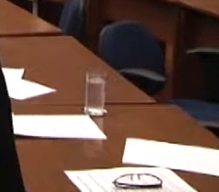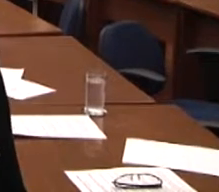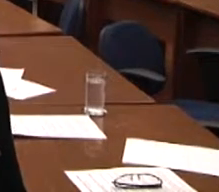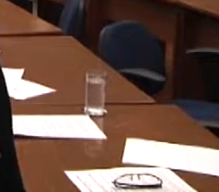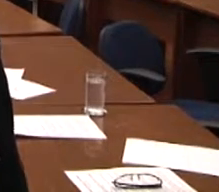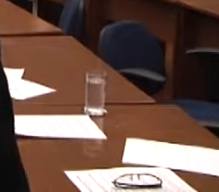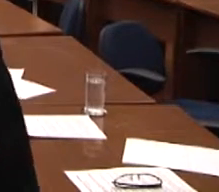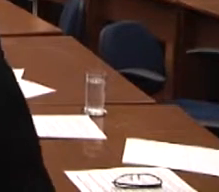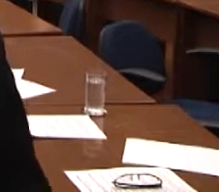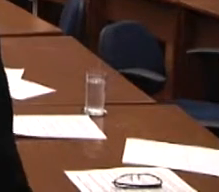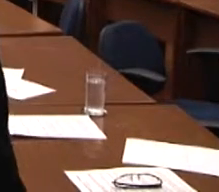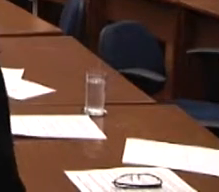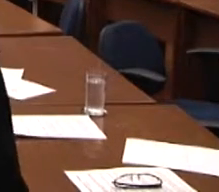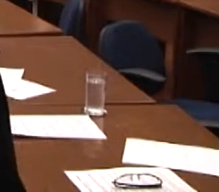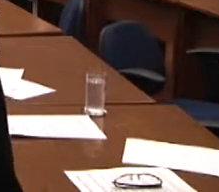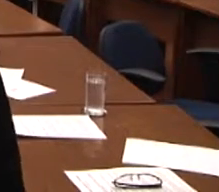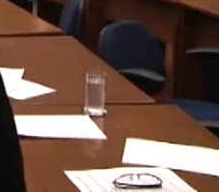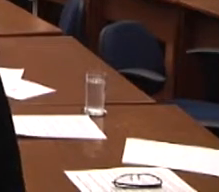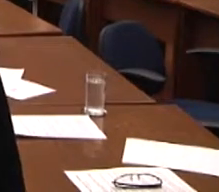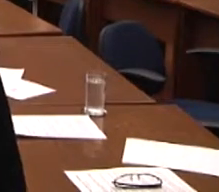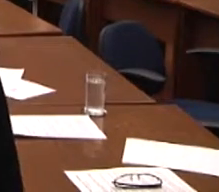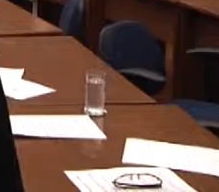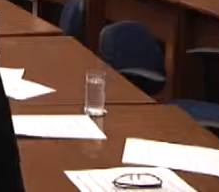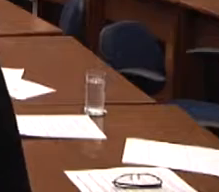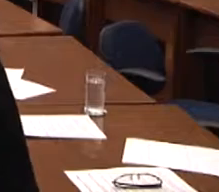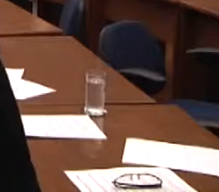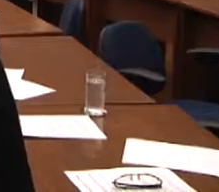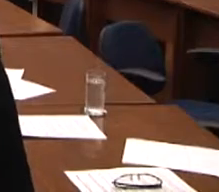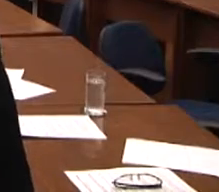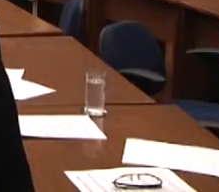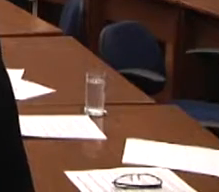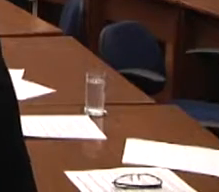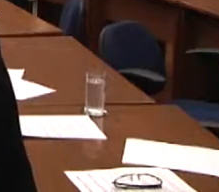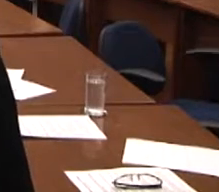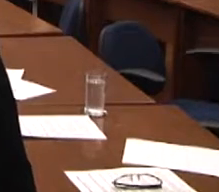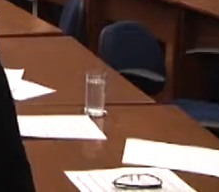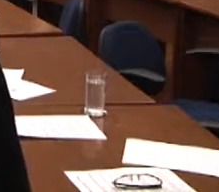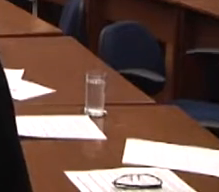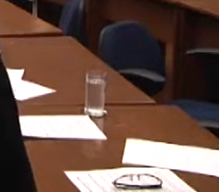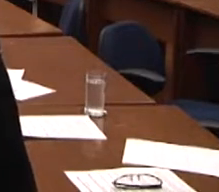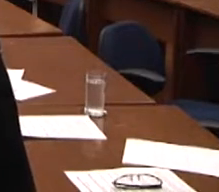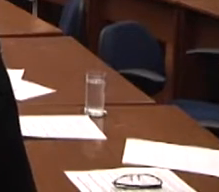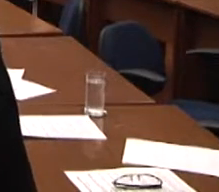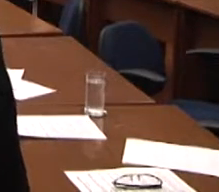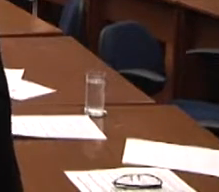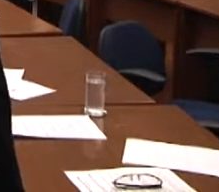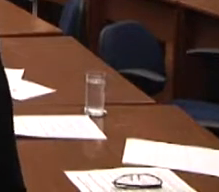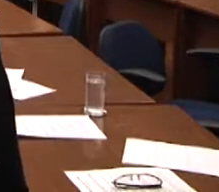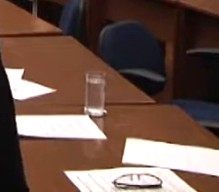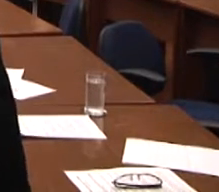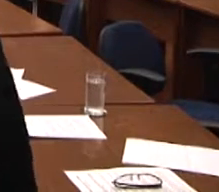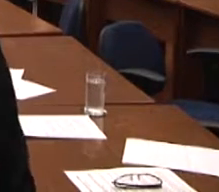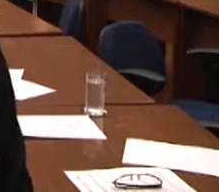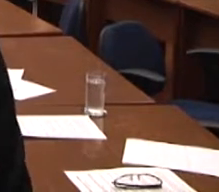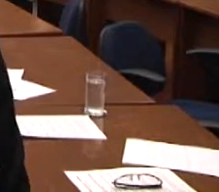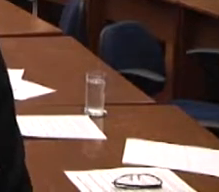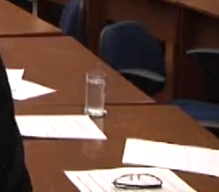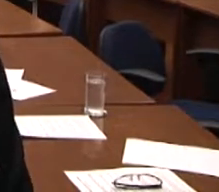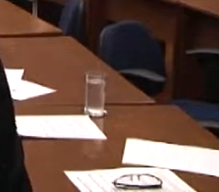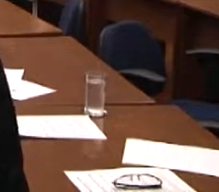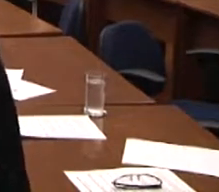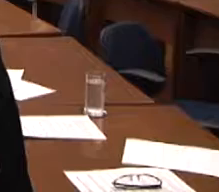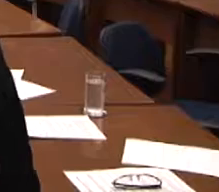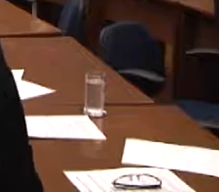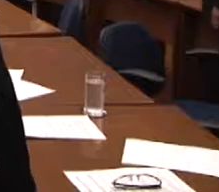mil pessoas, então é um grande centro de saúde da região sudoeste de Campinas, que tem 6 profissionais na farmácia, dos quais 5